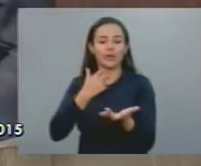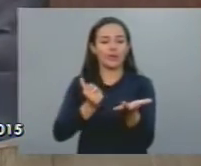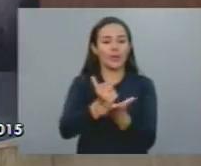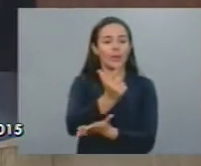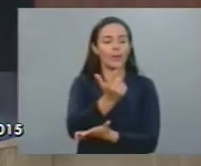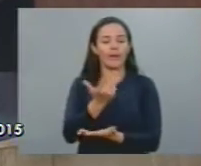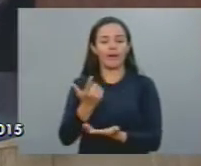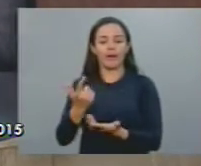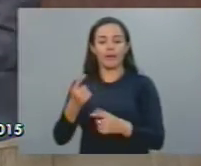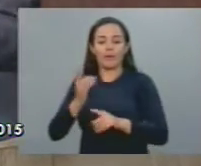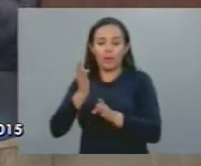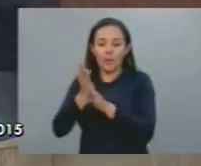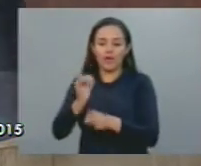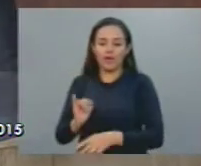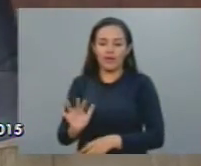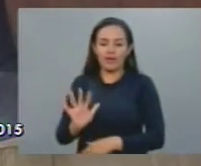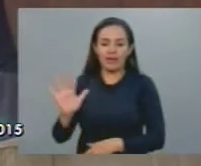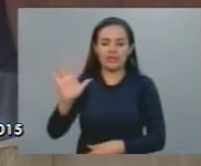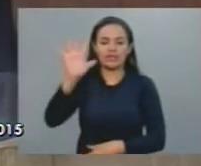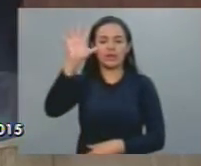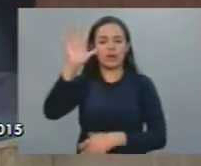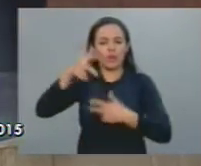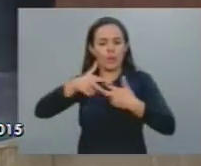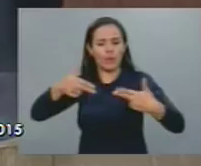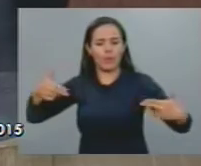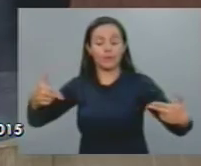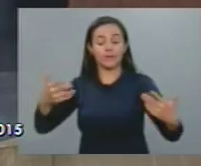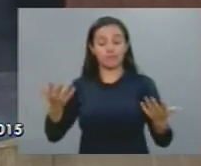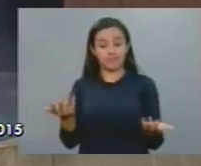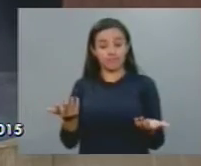de trabalho, pela destituição de direitos, o capital financeiro